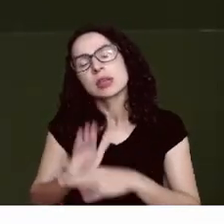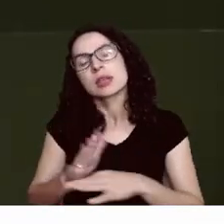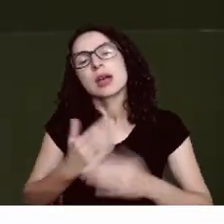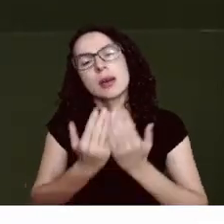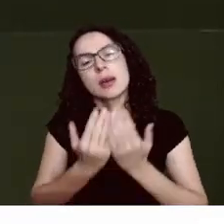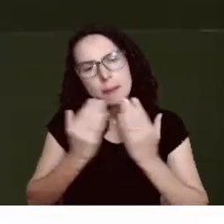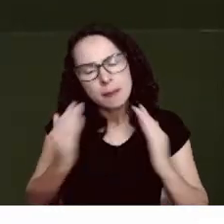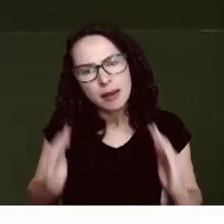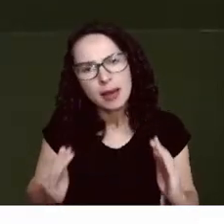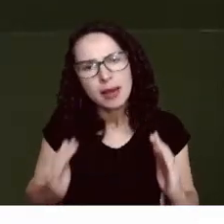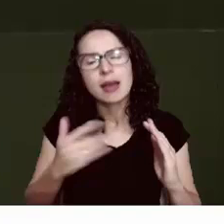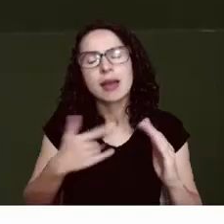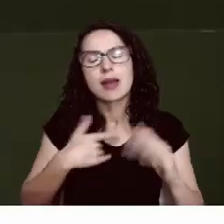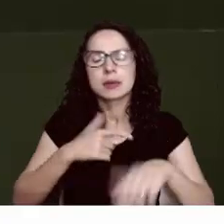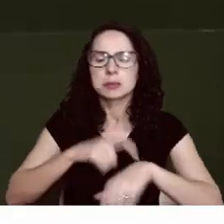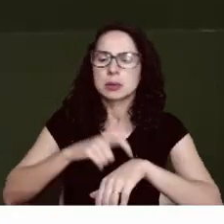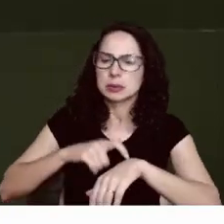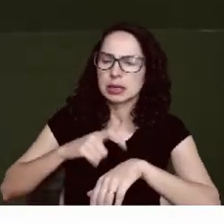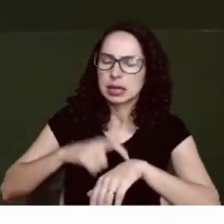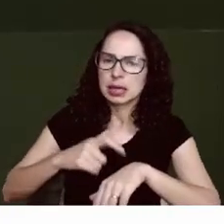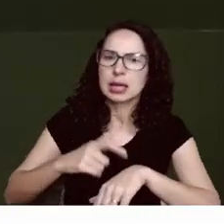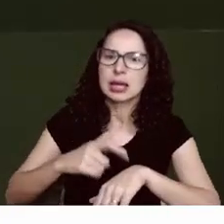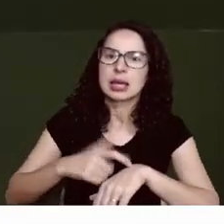meu tempo, dou minha